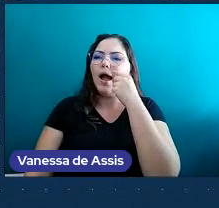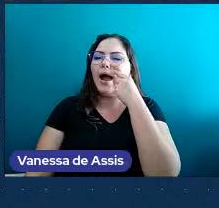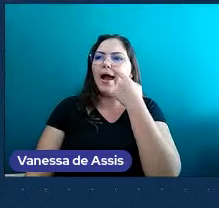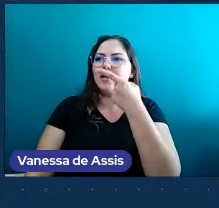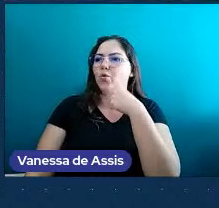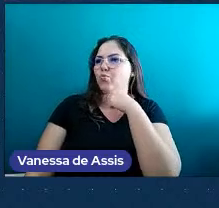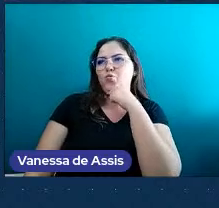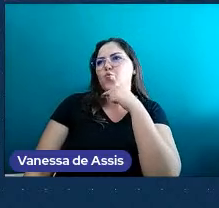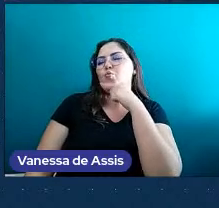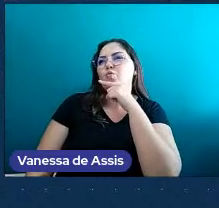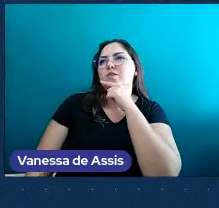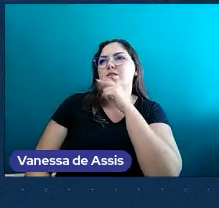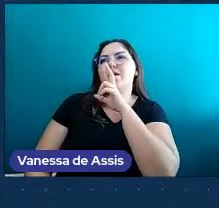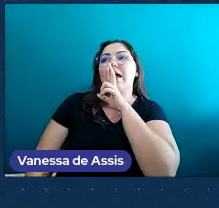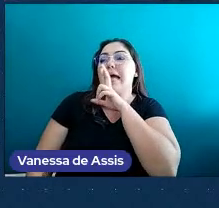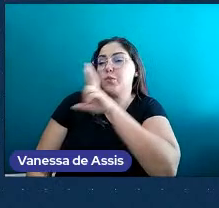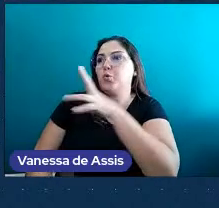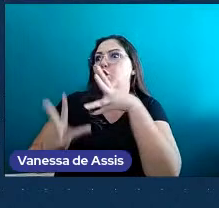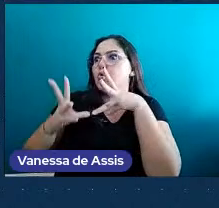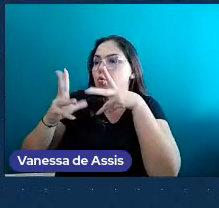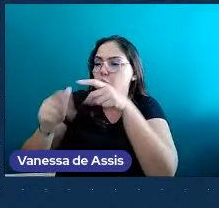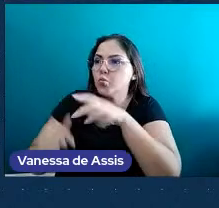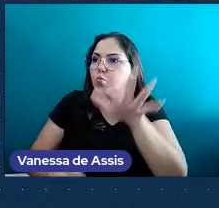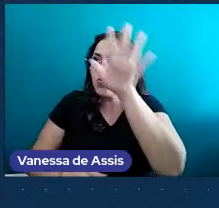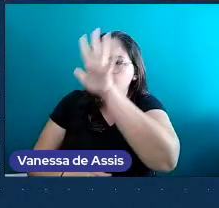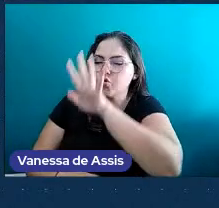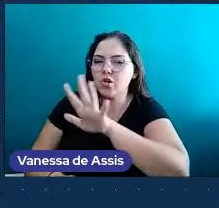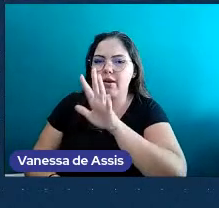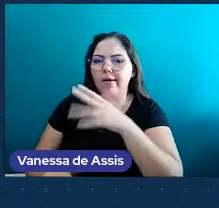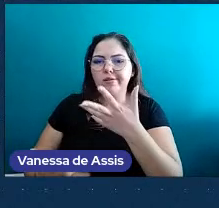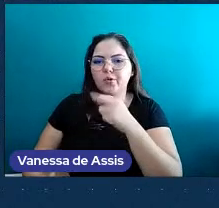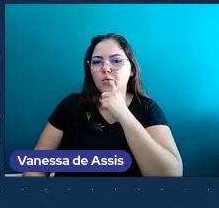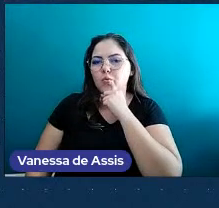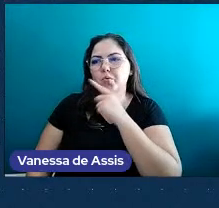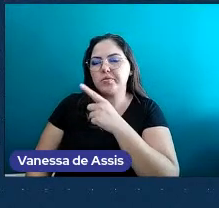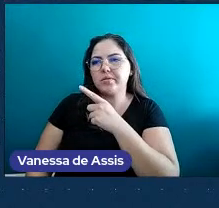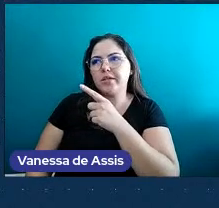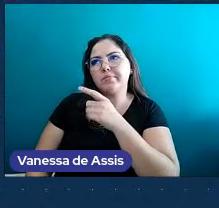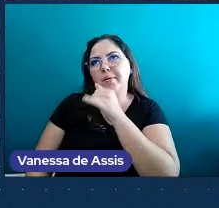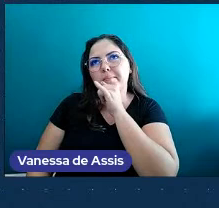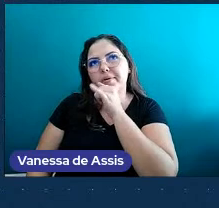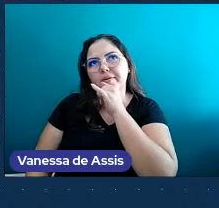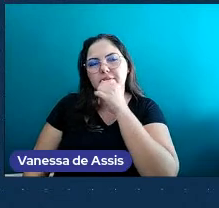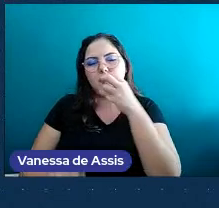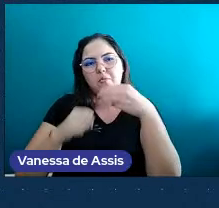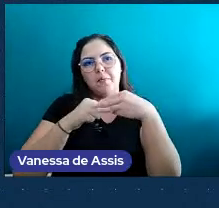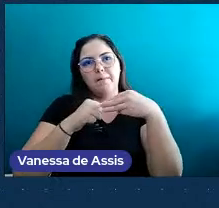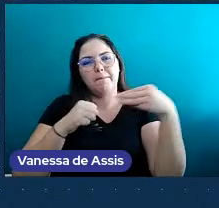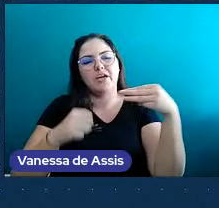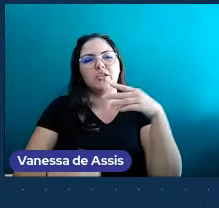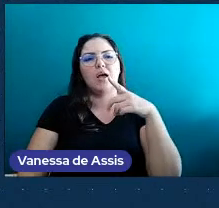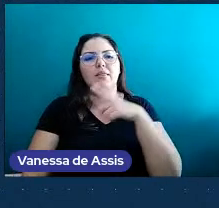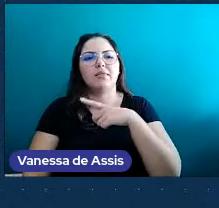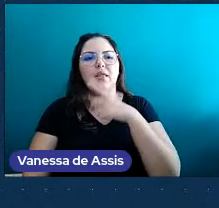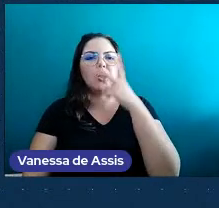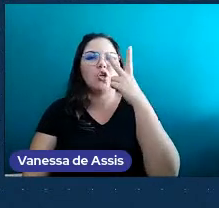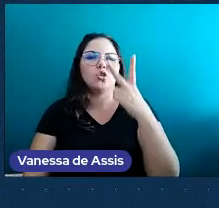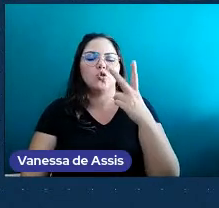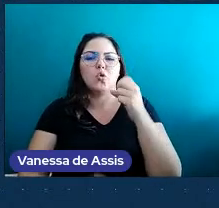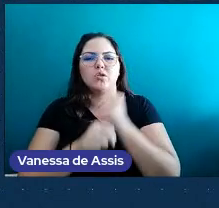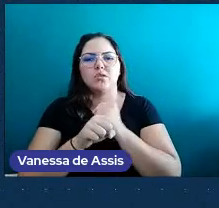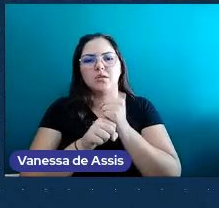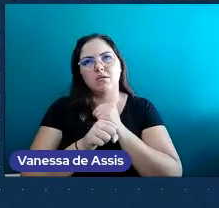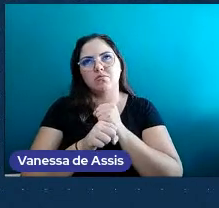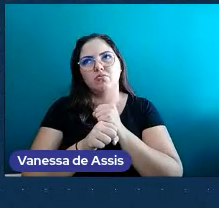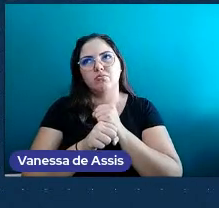conta de tudo, eu preciso ter um foco aqui dentro do tempo que eu tenho. Vejamos, um mestrado só tem 2 anos. Um TCC de graduação